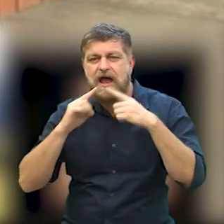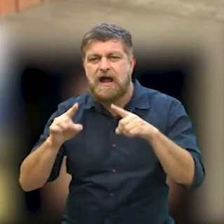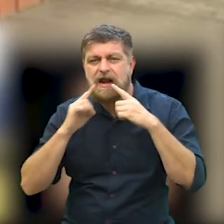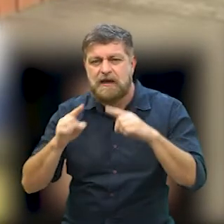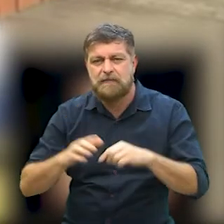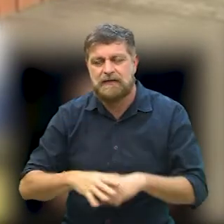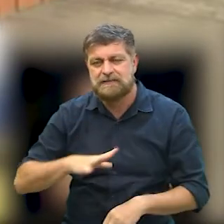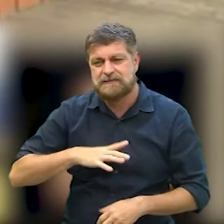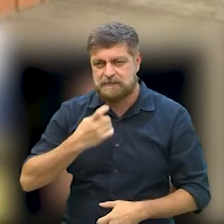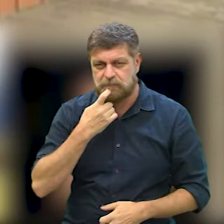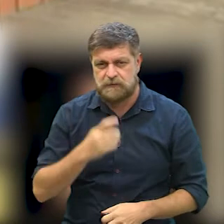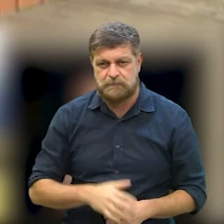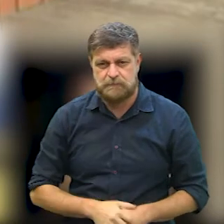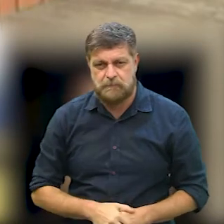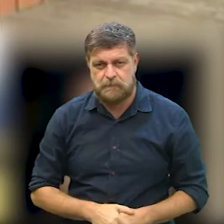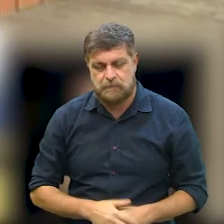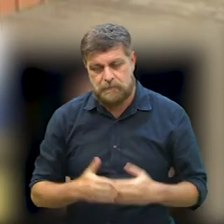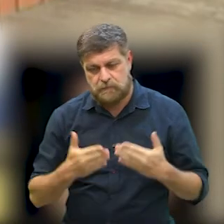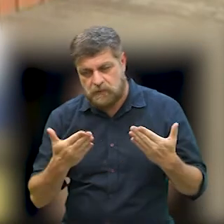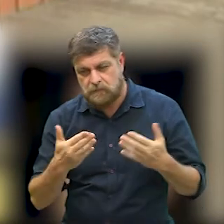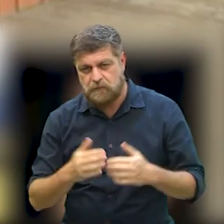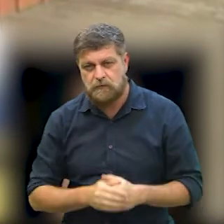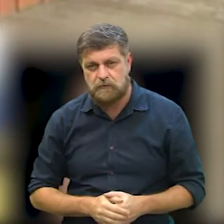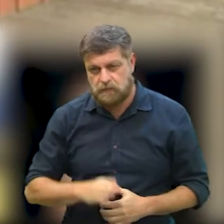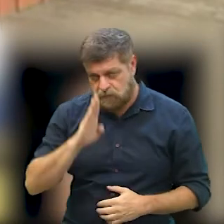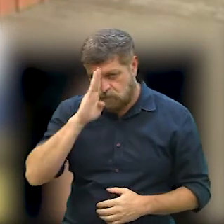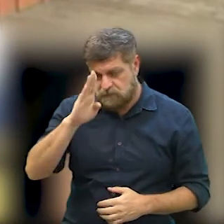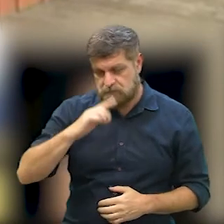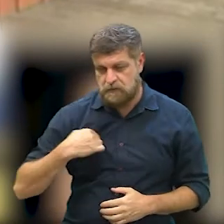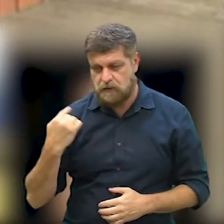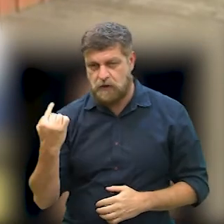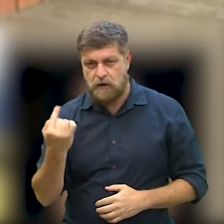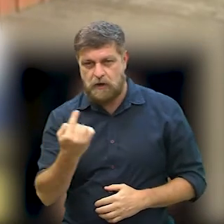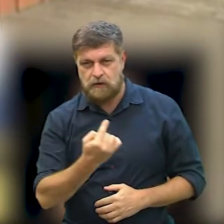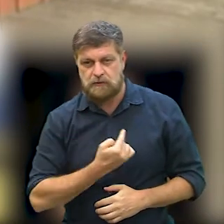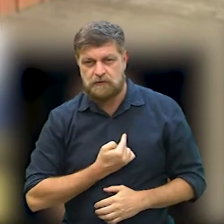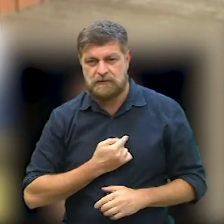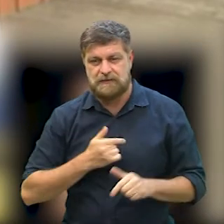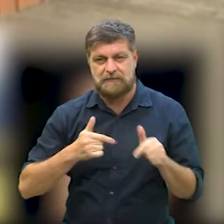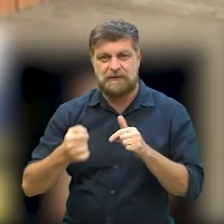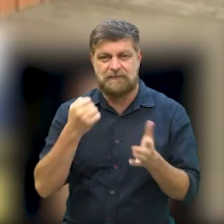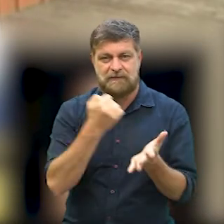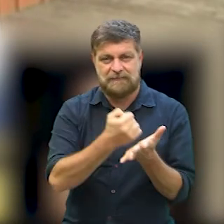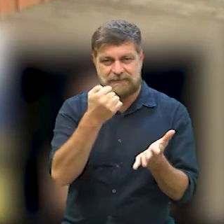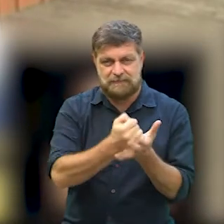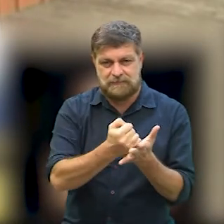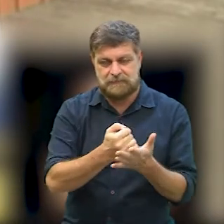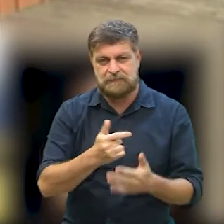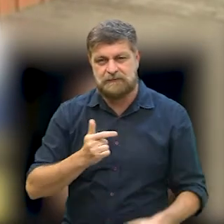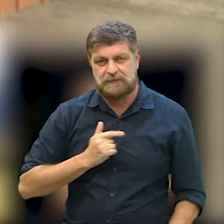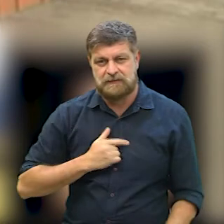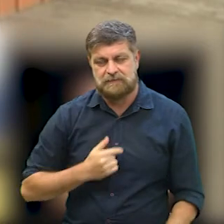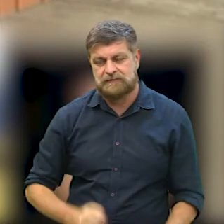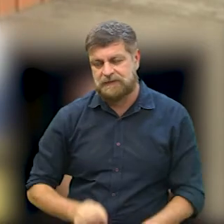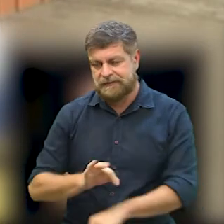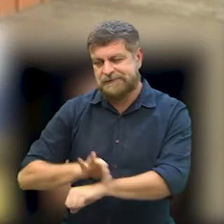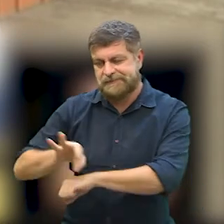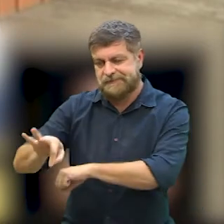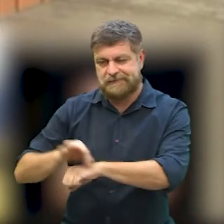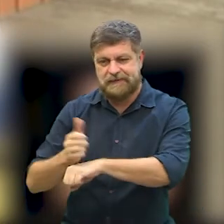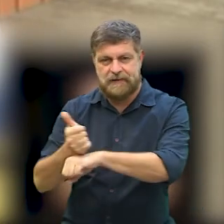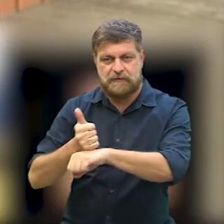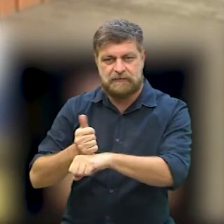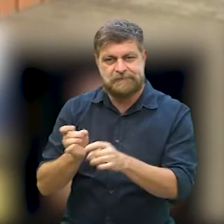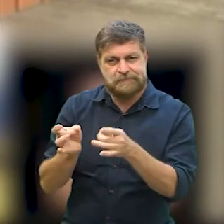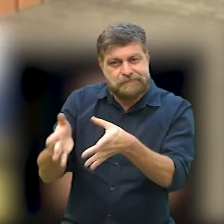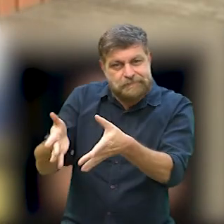para falar especificamente de Campinas bom o principal e que nos tornamos despachantes E deixamos de